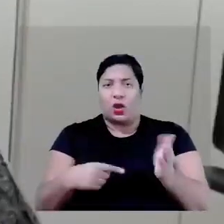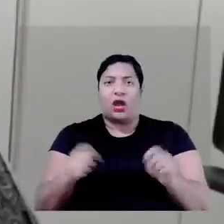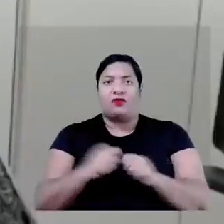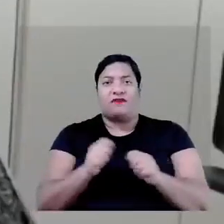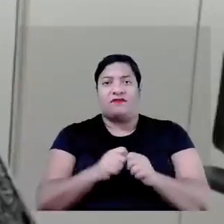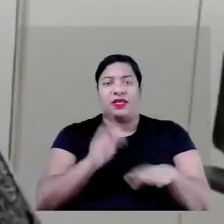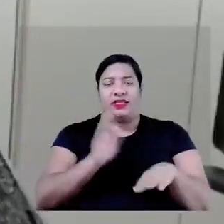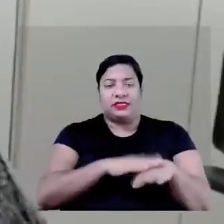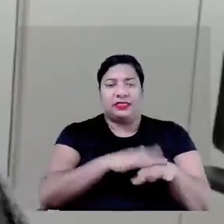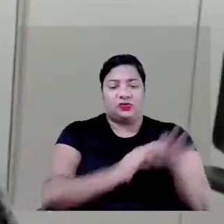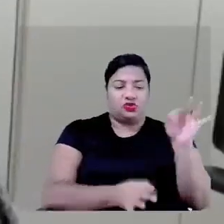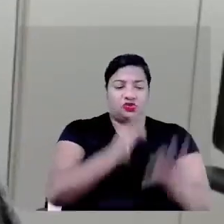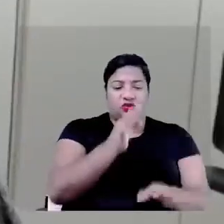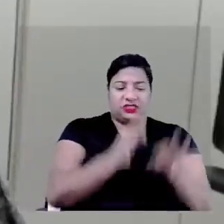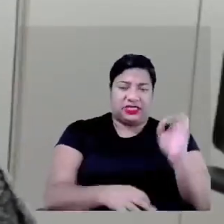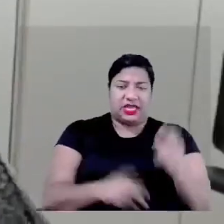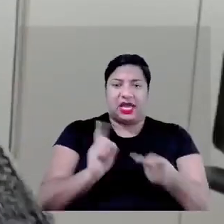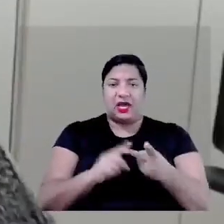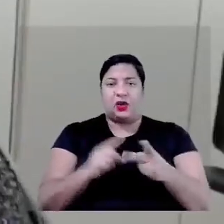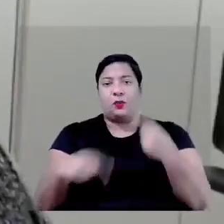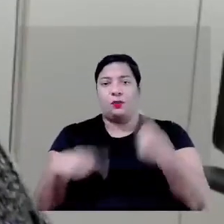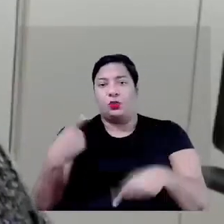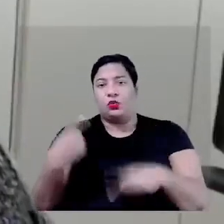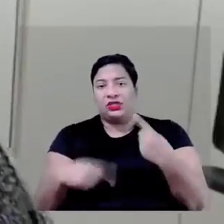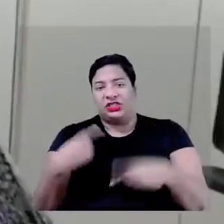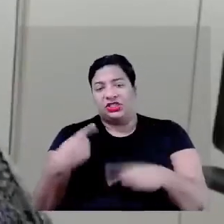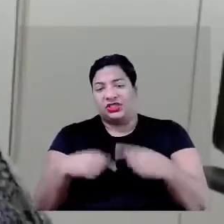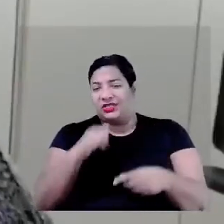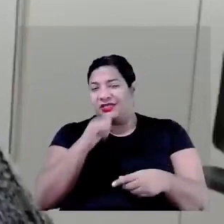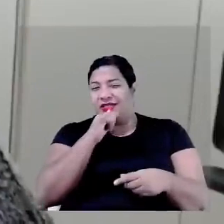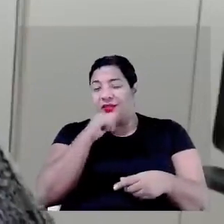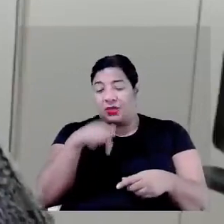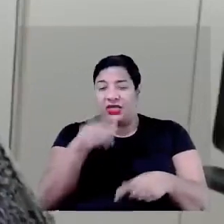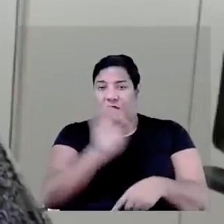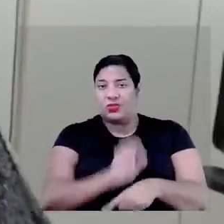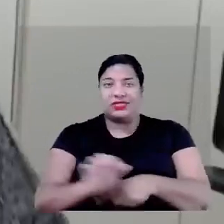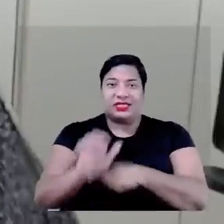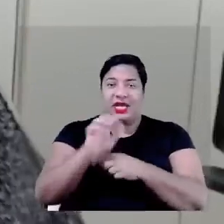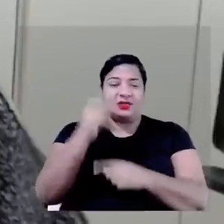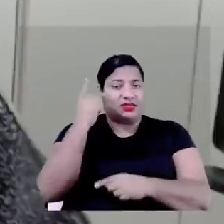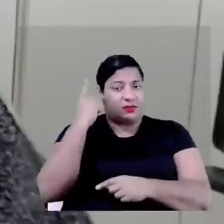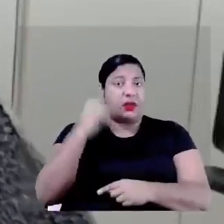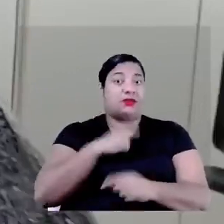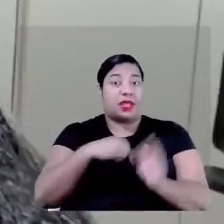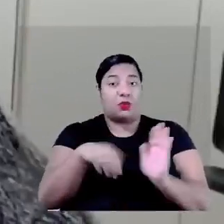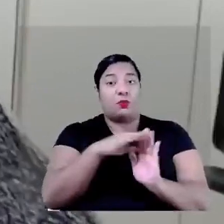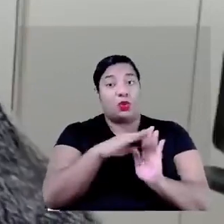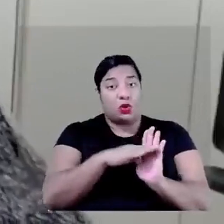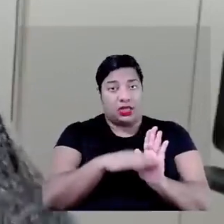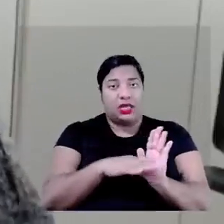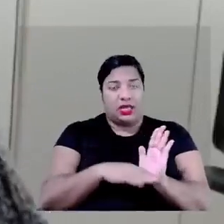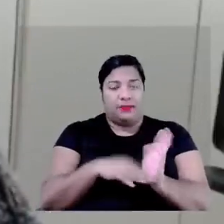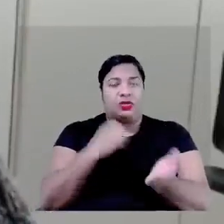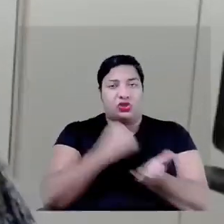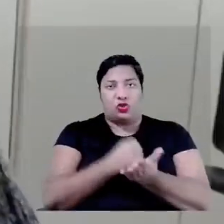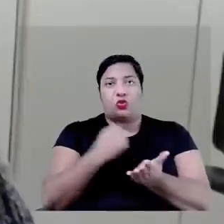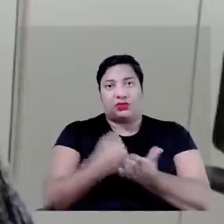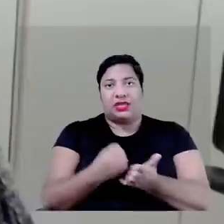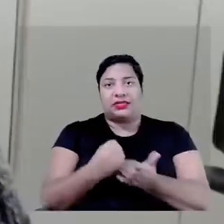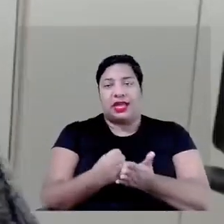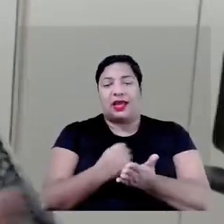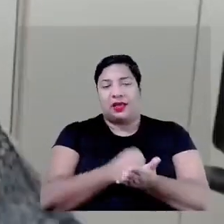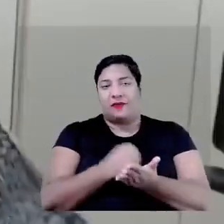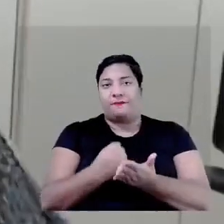Judiciário, políticas públicas, como é o caso do Estado de São Paulo, que tem um programa, né, de contratações públicas sustentáveis, a gente busca minimamente orientar